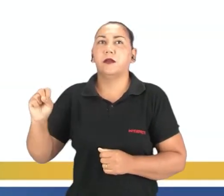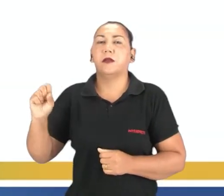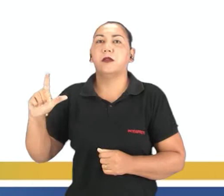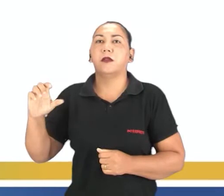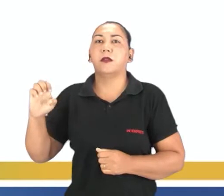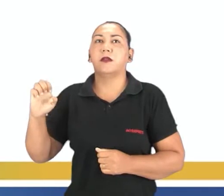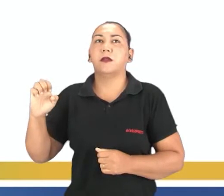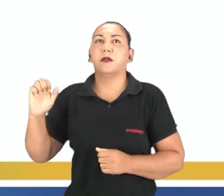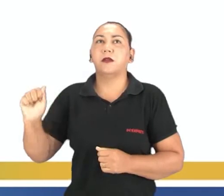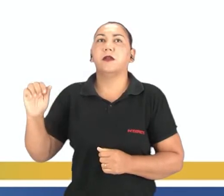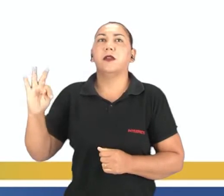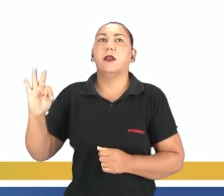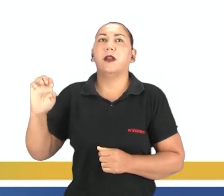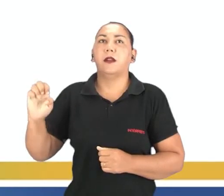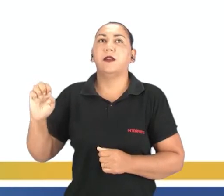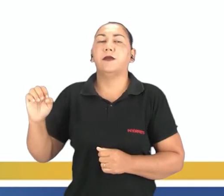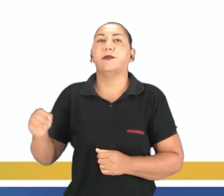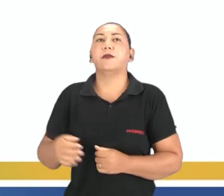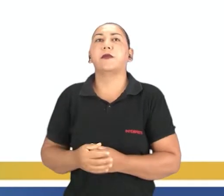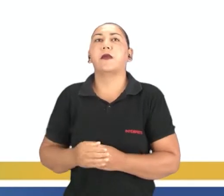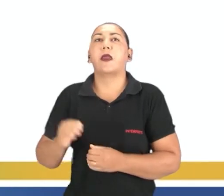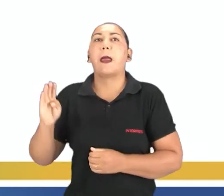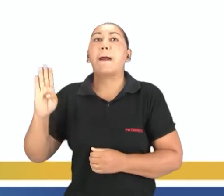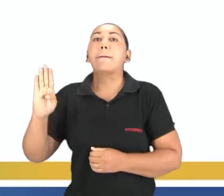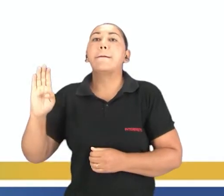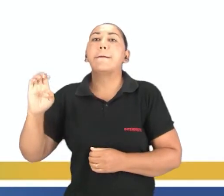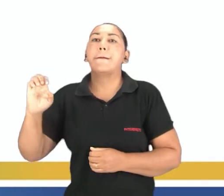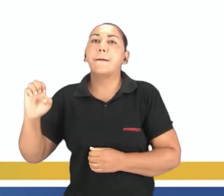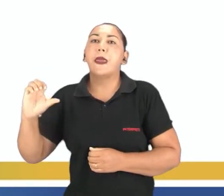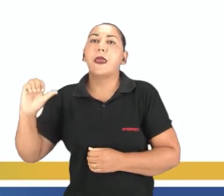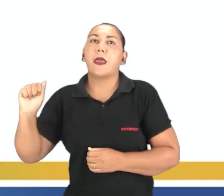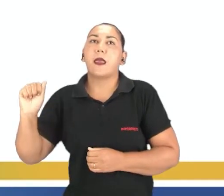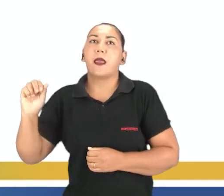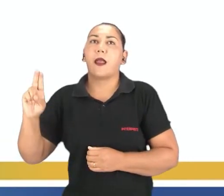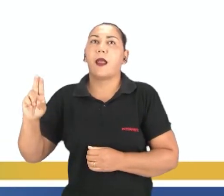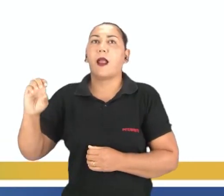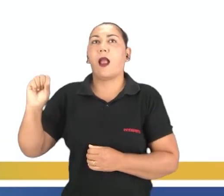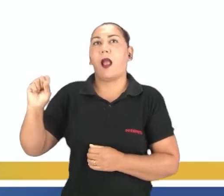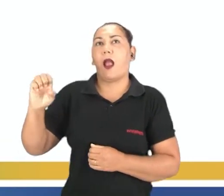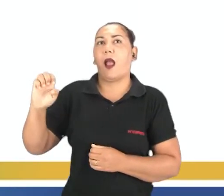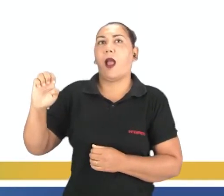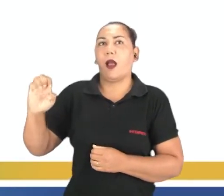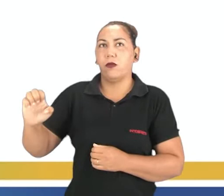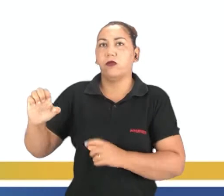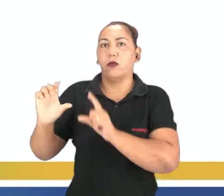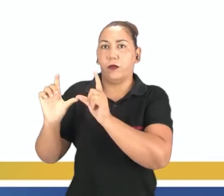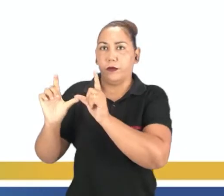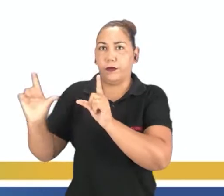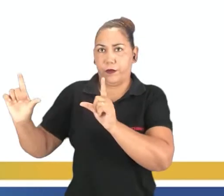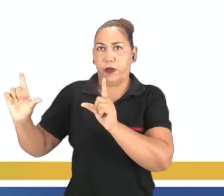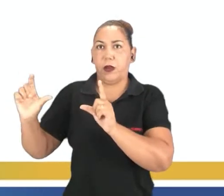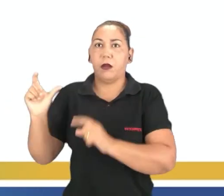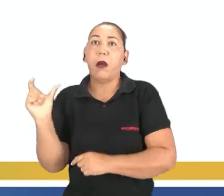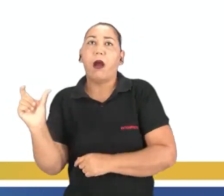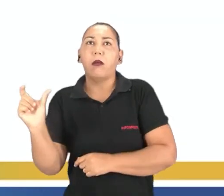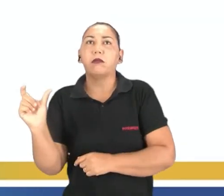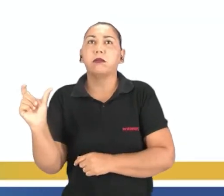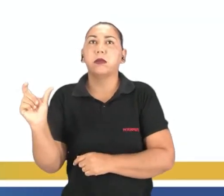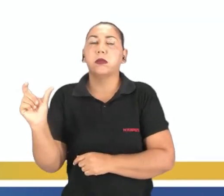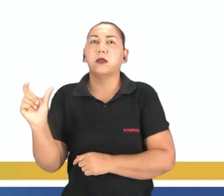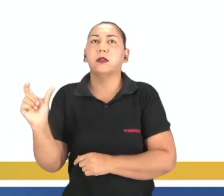o because. Pessoal, essas linking words and e because são o quê? Letra